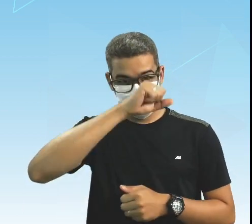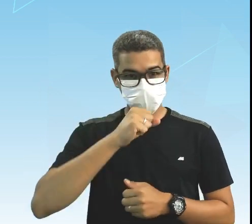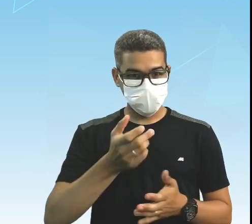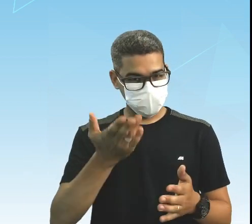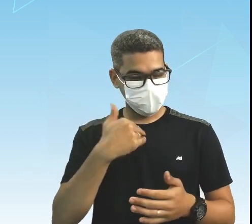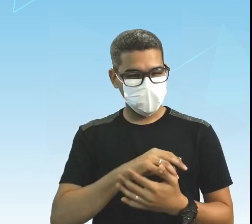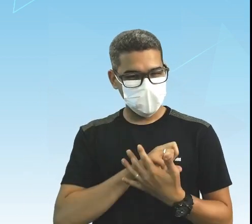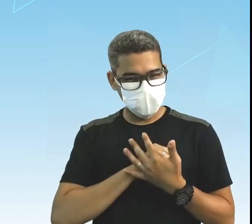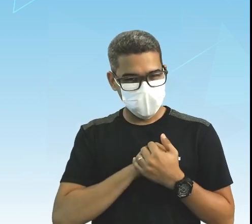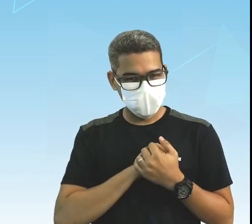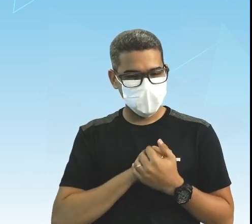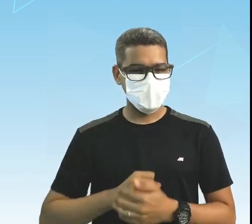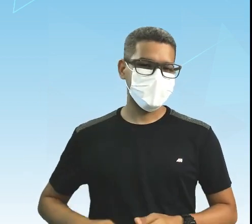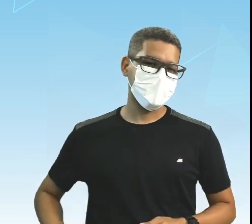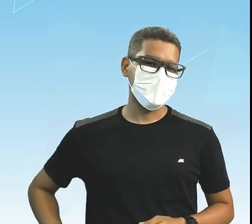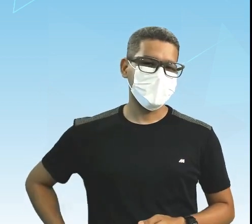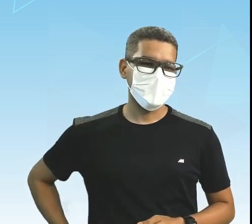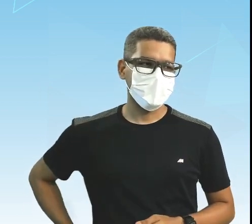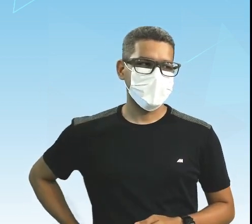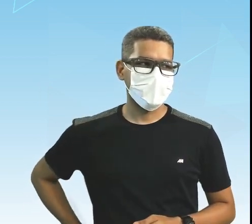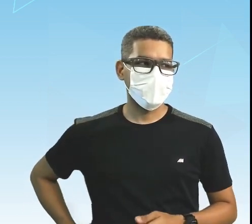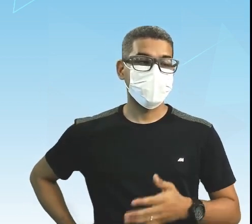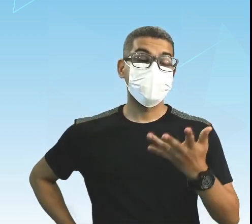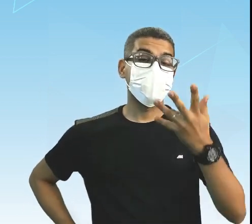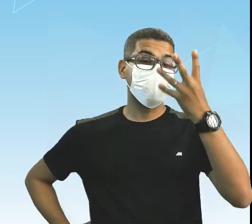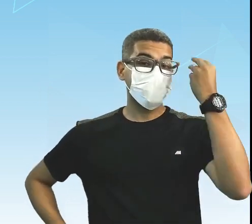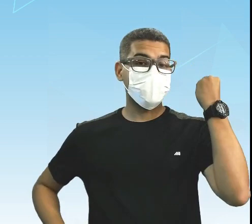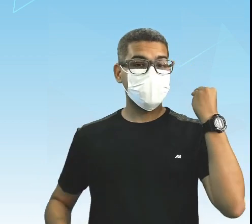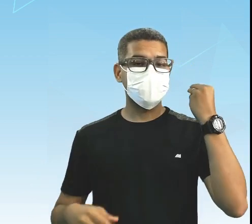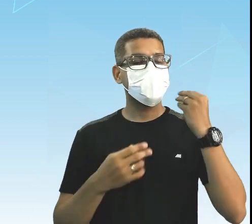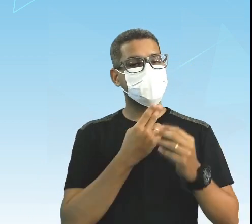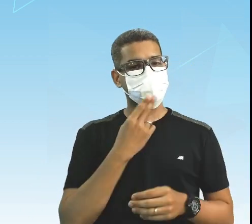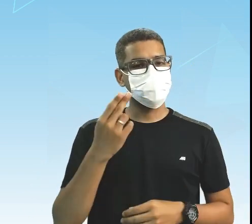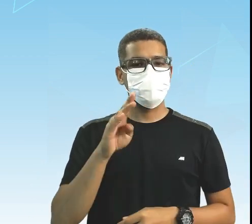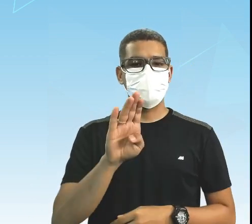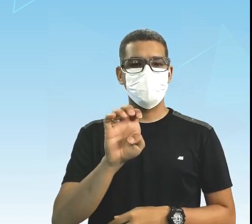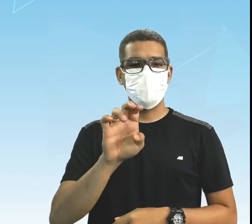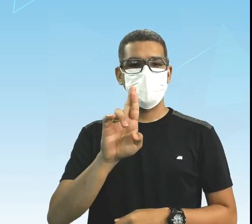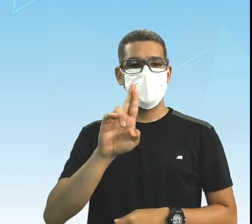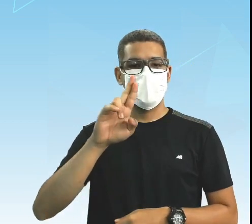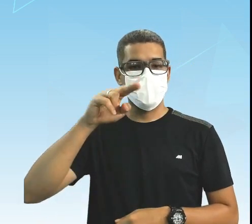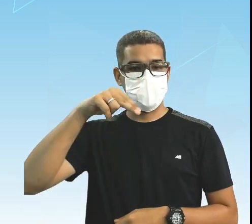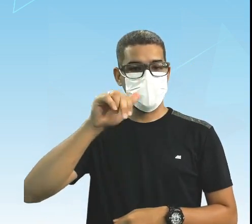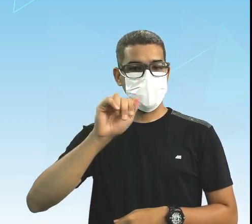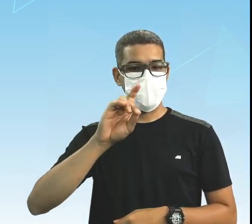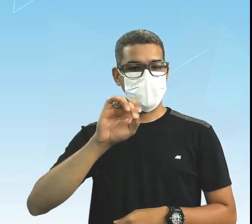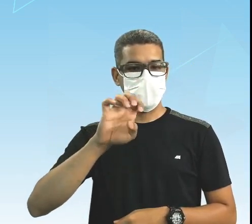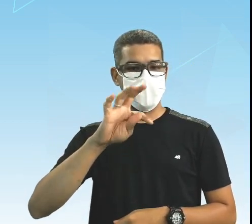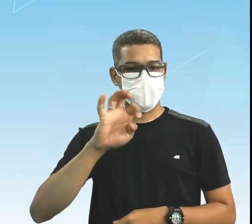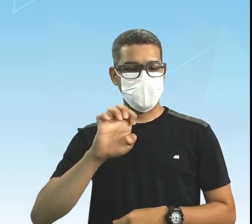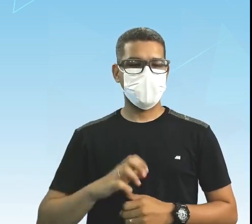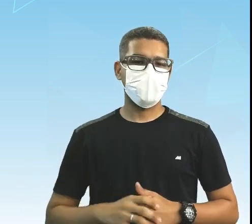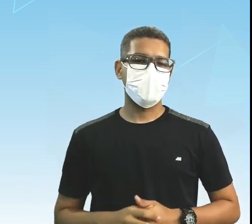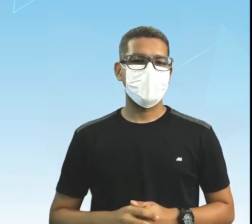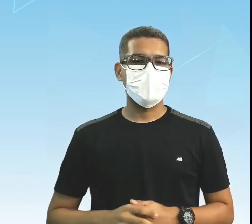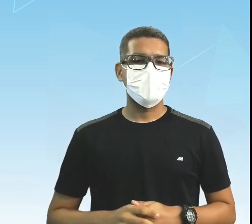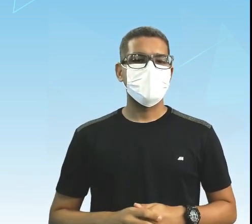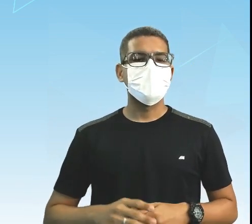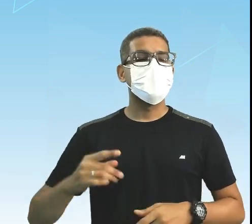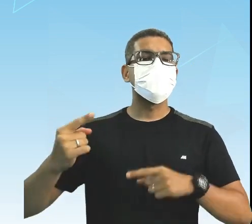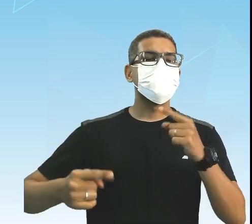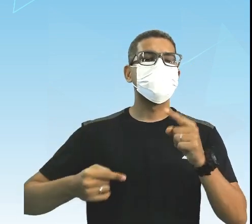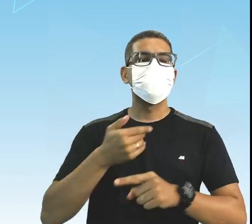meus amores. Ah, esqueceu, professora Bernadette, não esqueçam de mim, tá? Então, bora lá. O que seriam